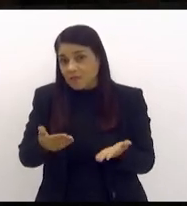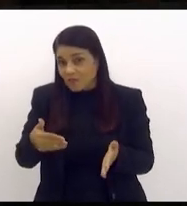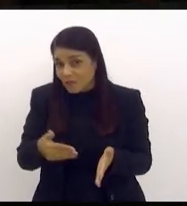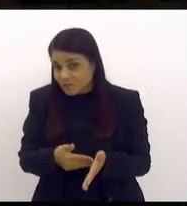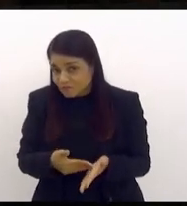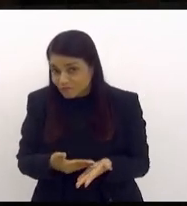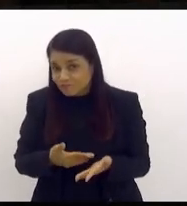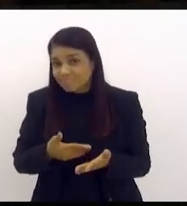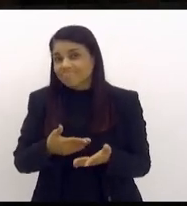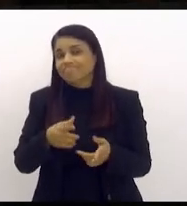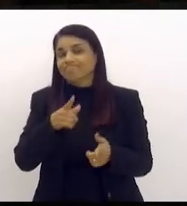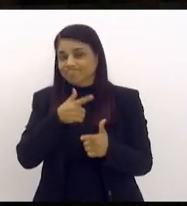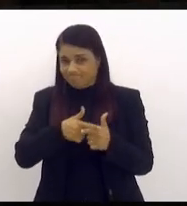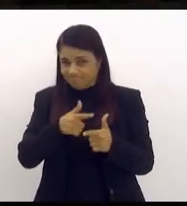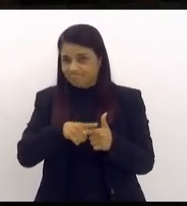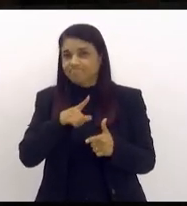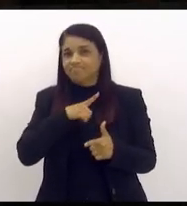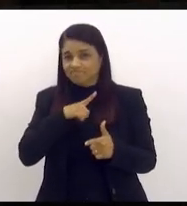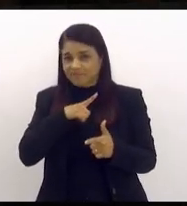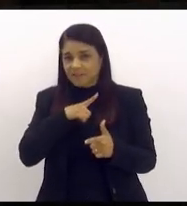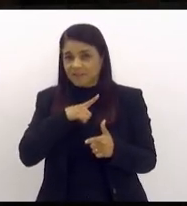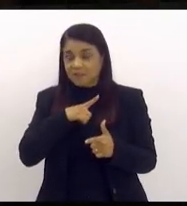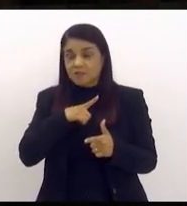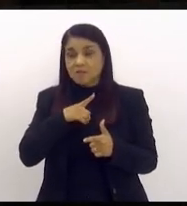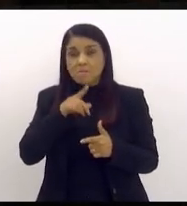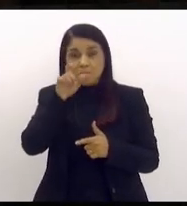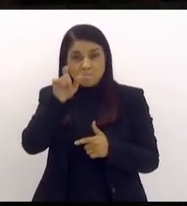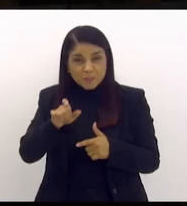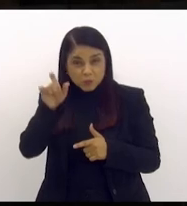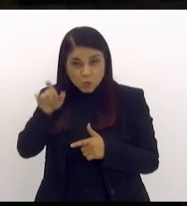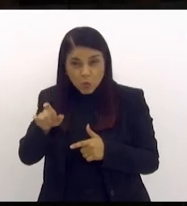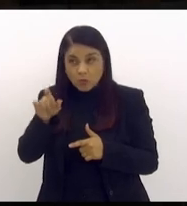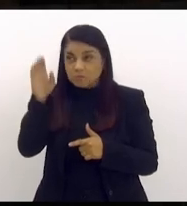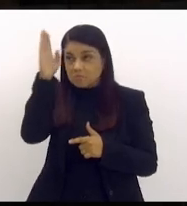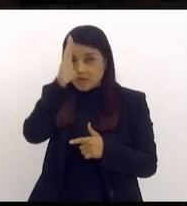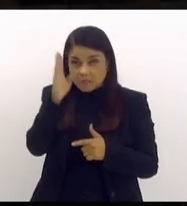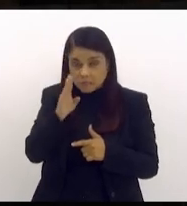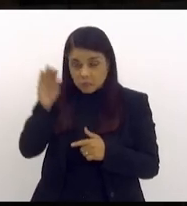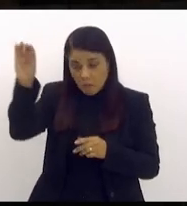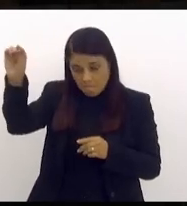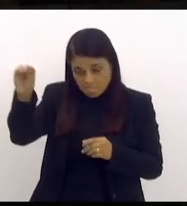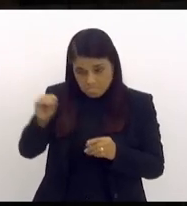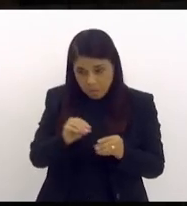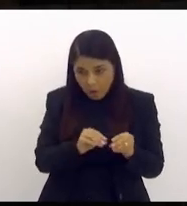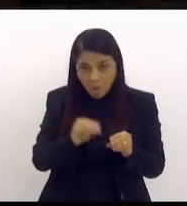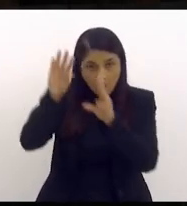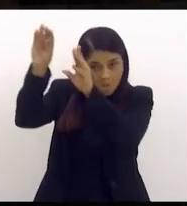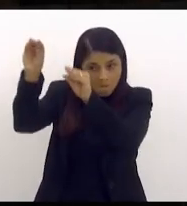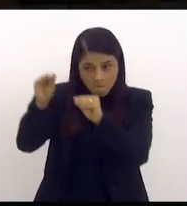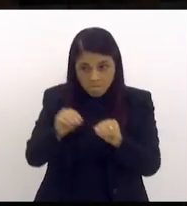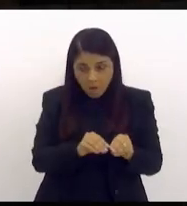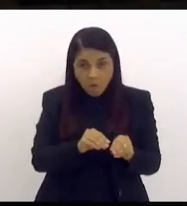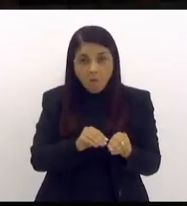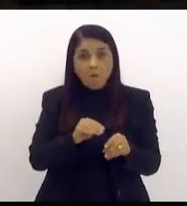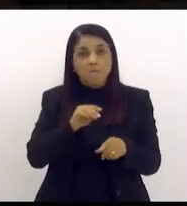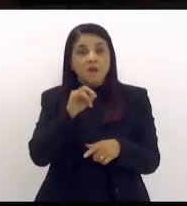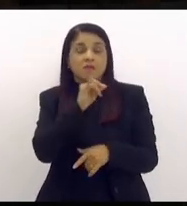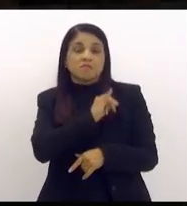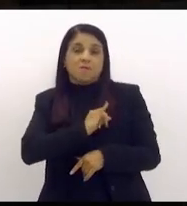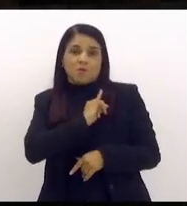enfrentados porque muita gente saiu de muitos lugares do do Brasil para ir trabalhar em Itaboraí mas infelizmente